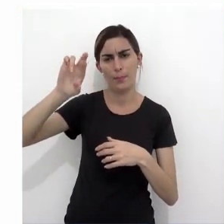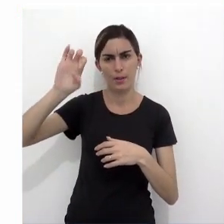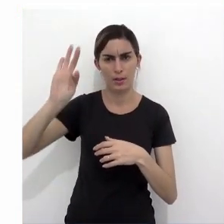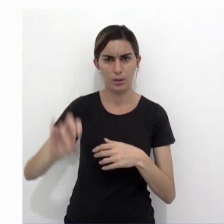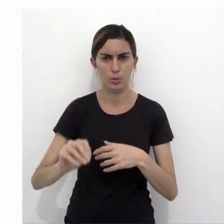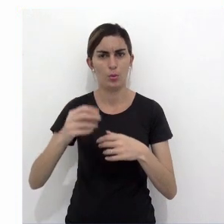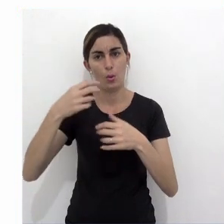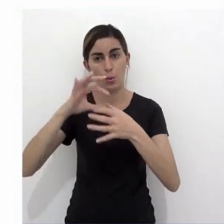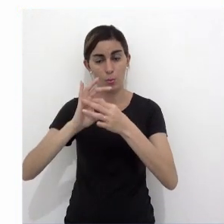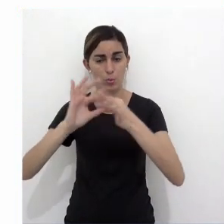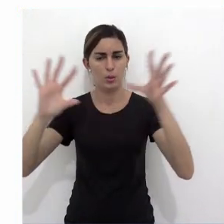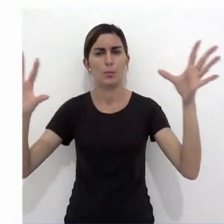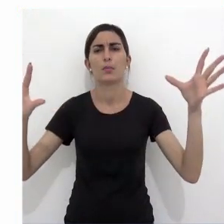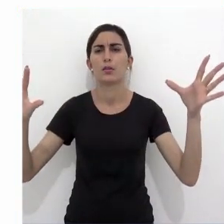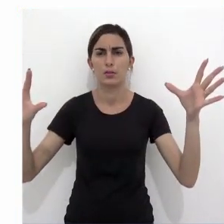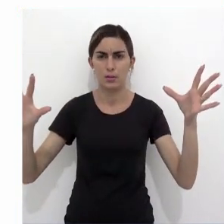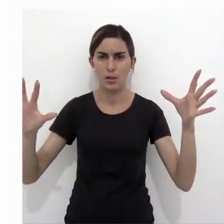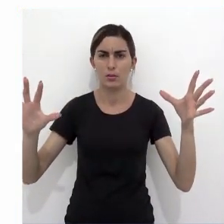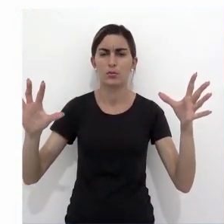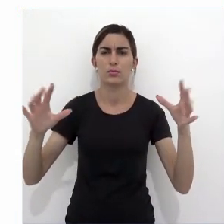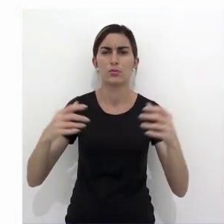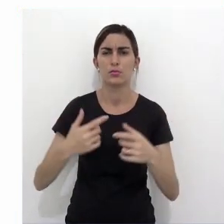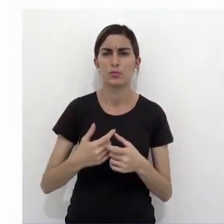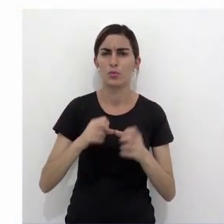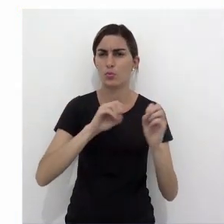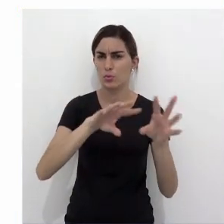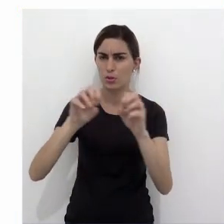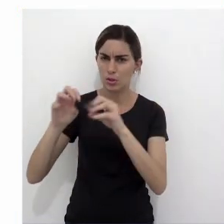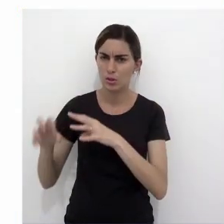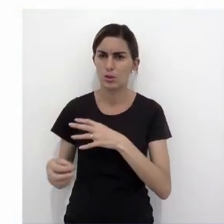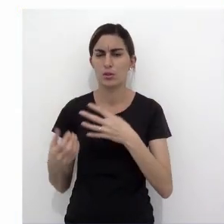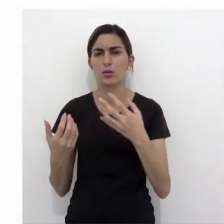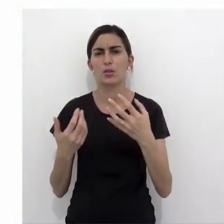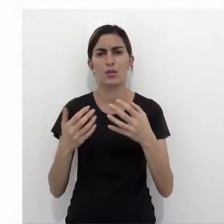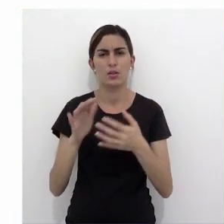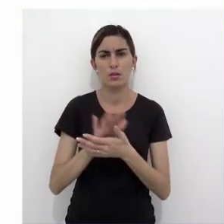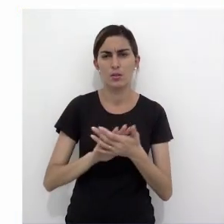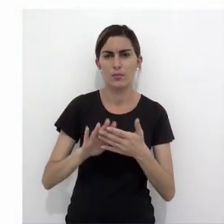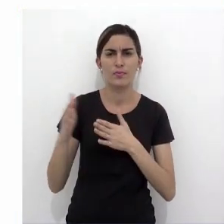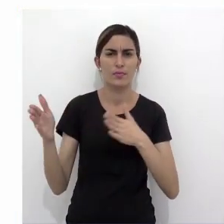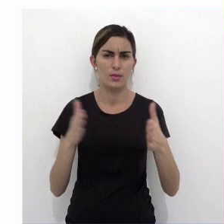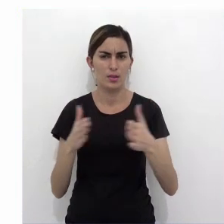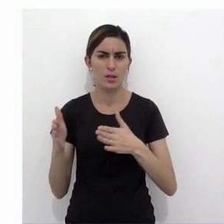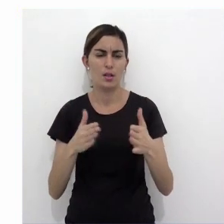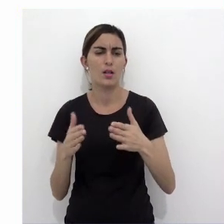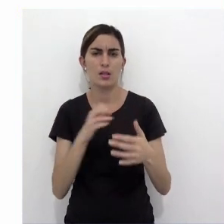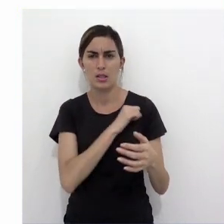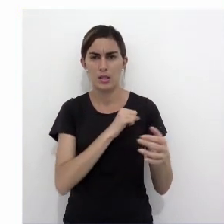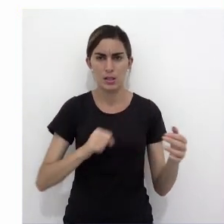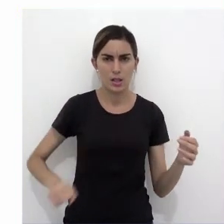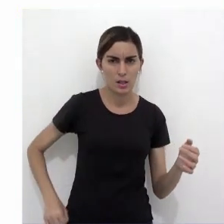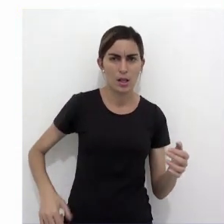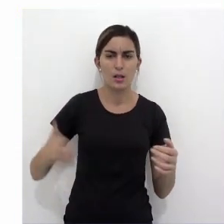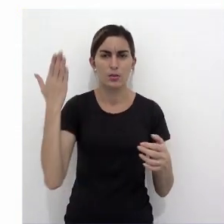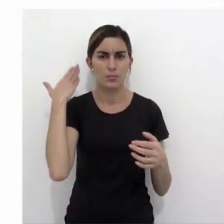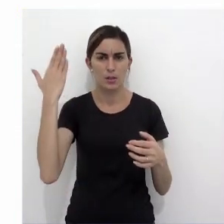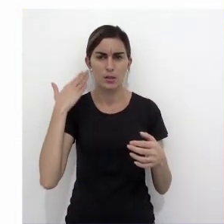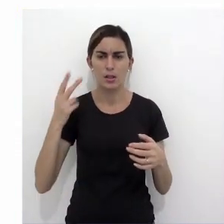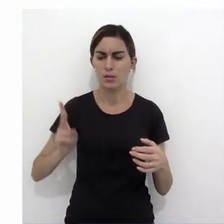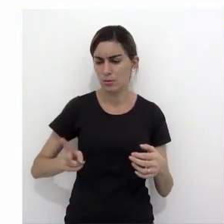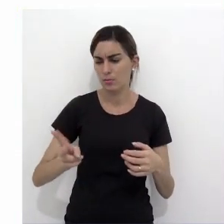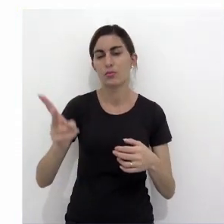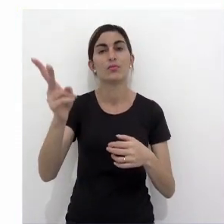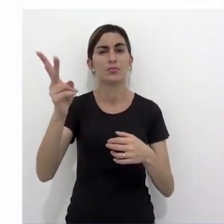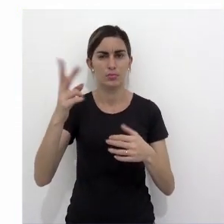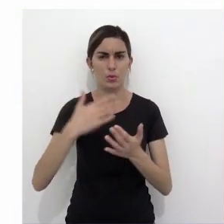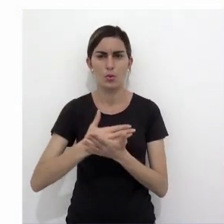autonomia provincial, liberdade de culto e ensino, Senado temporário, já que o Senado na época era um Senado